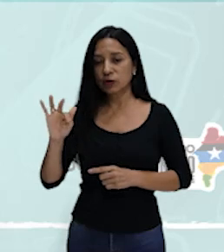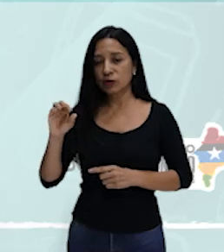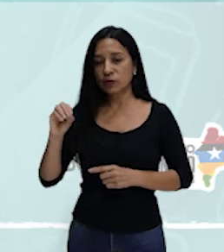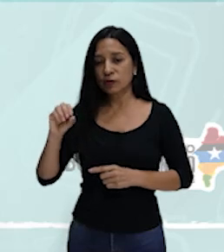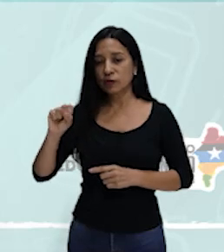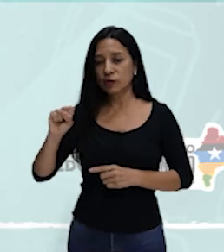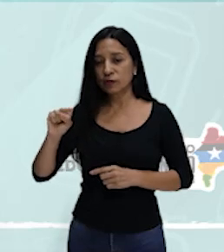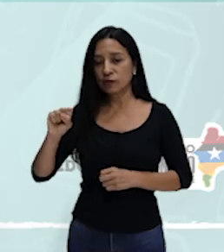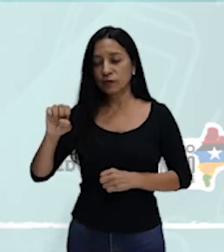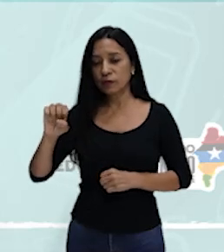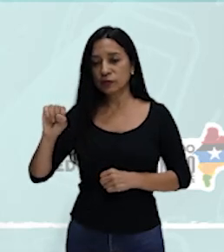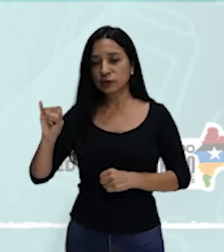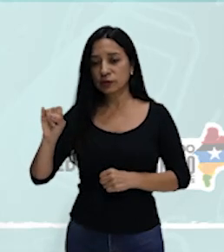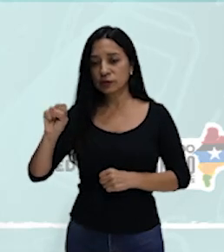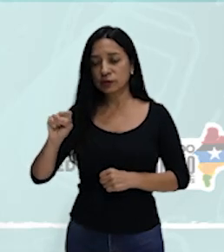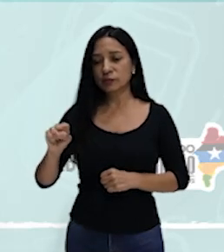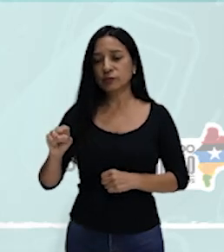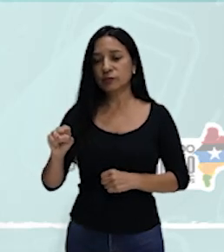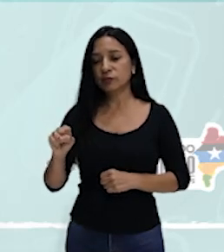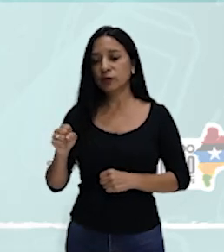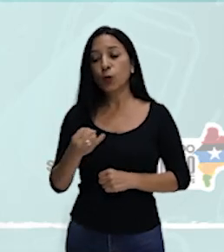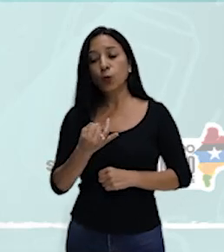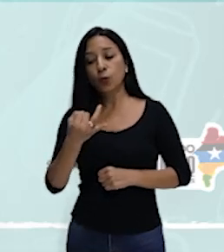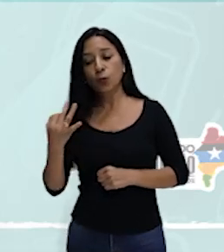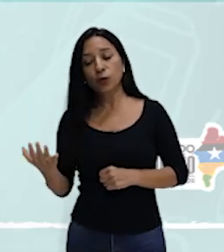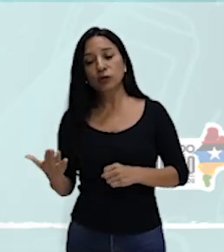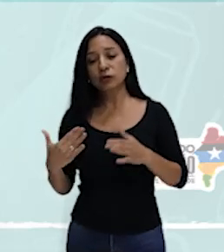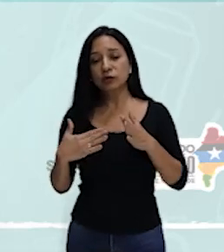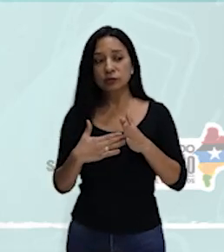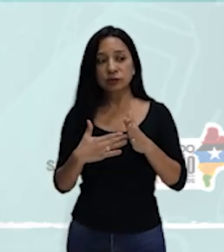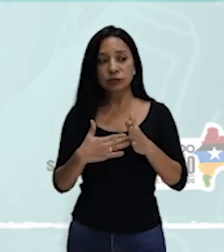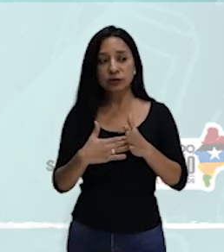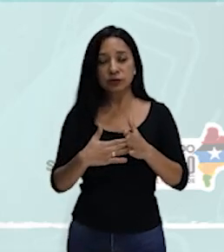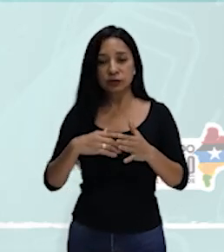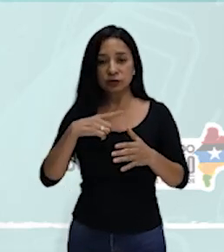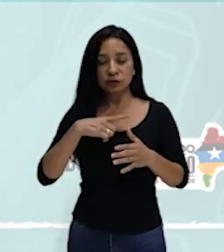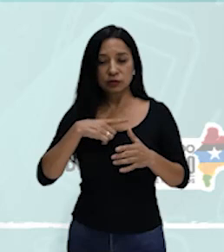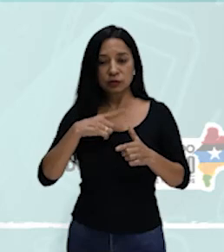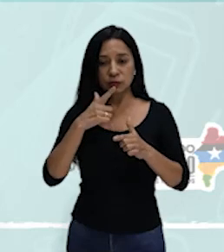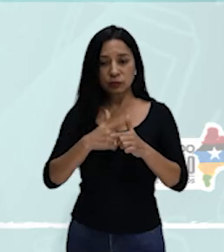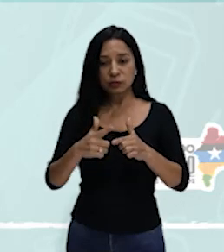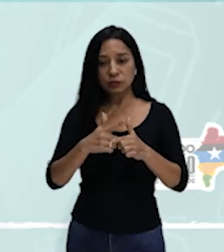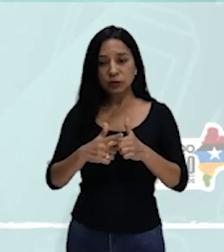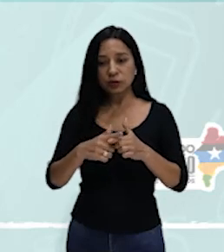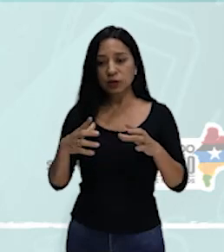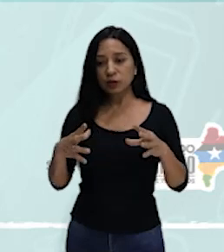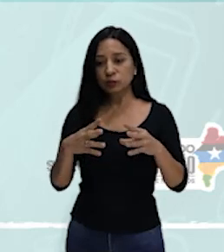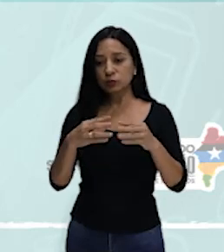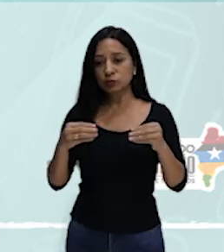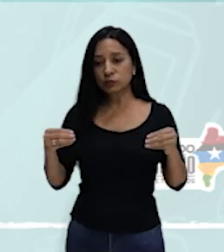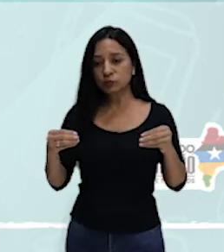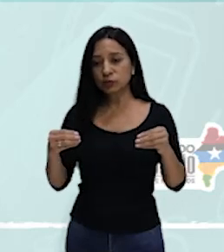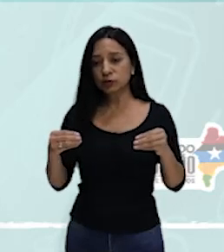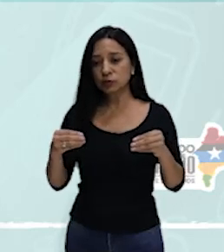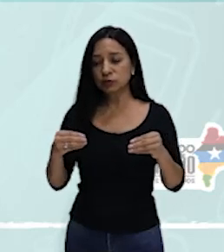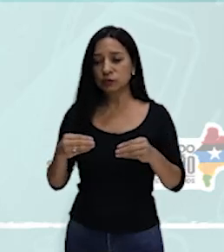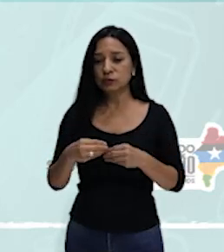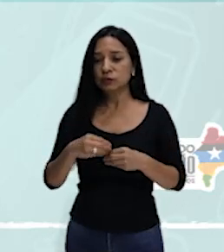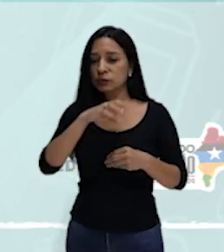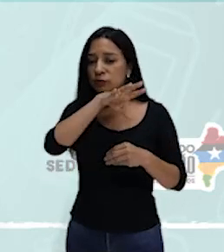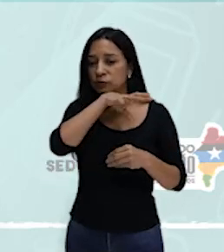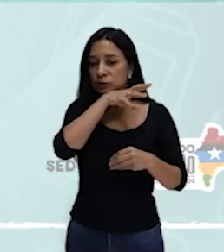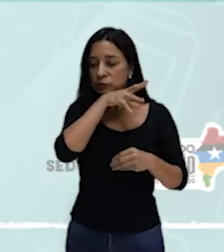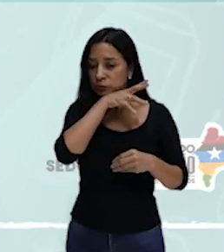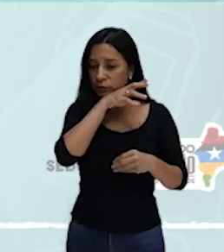E, além do mais, nós também temos como consequência a extinção de espécies. Muitas espécies